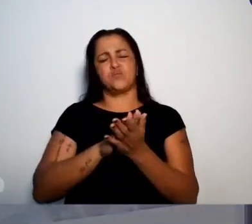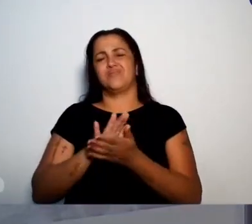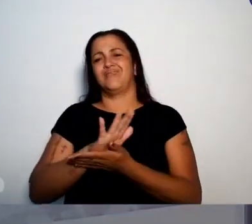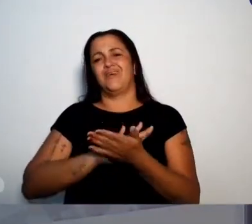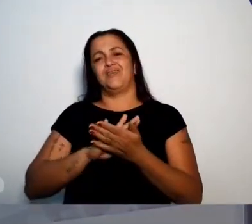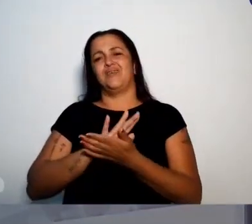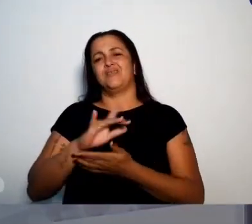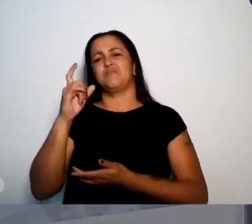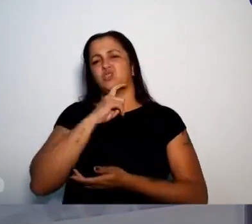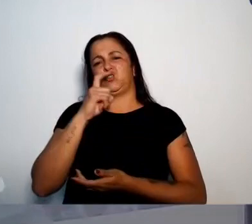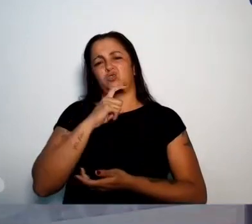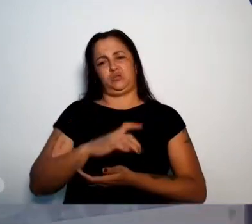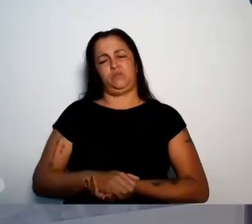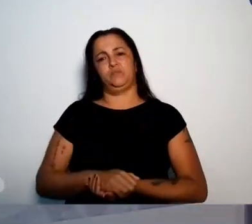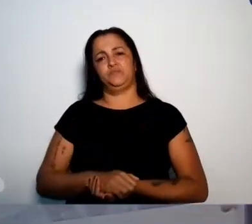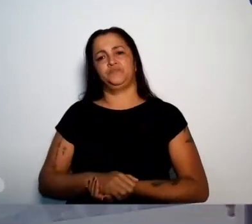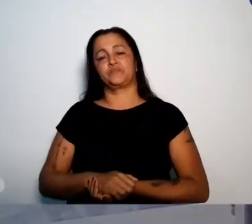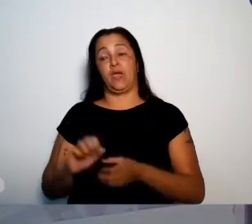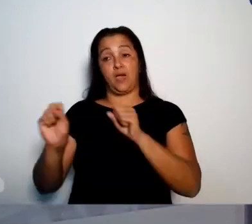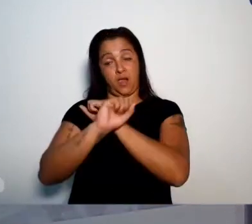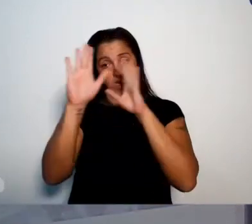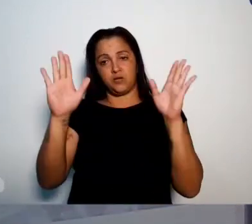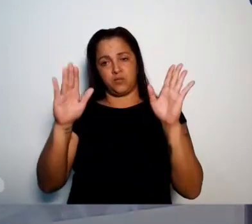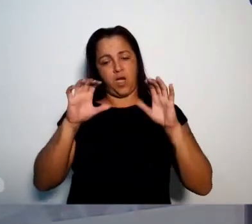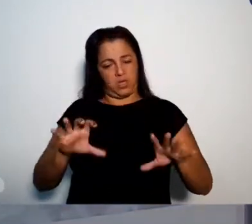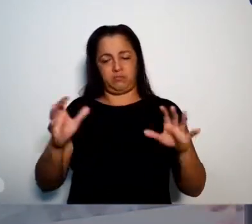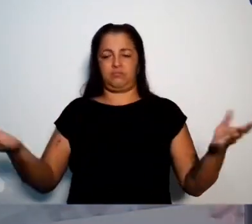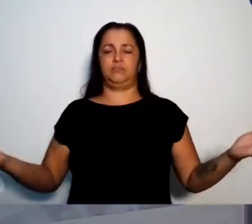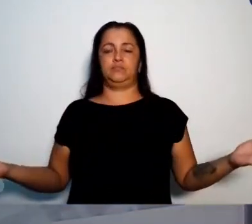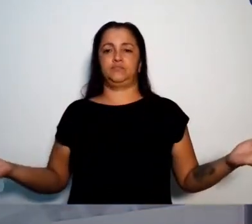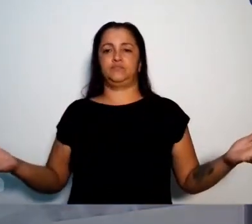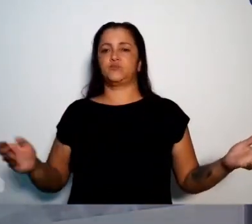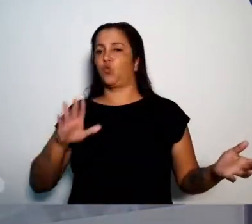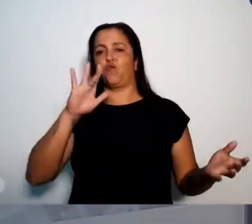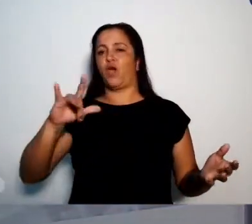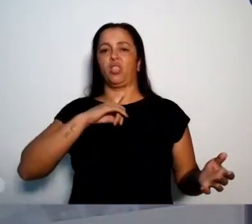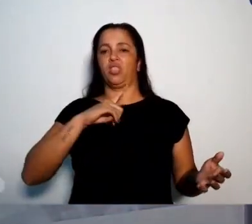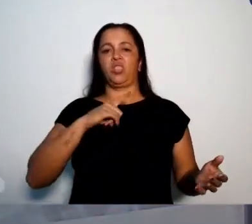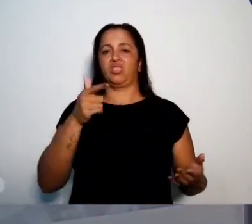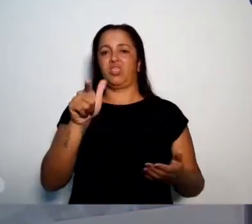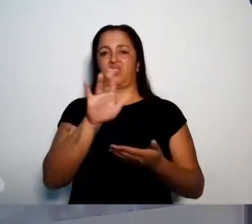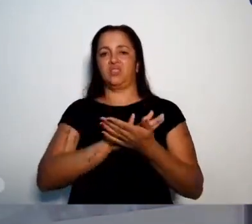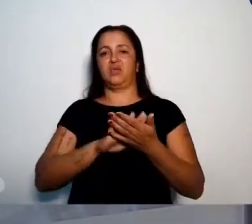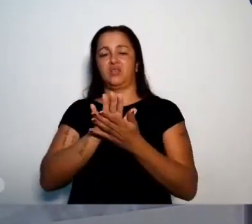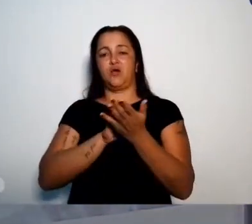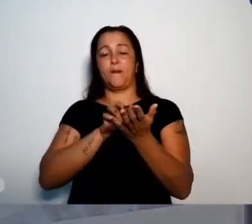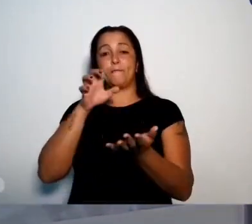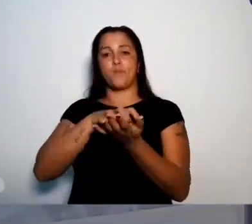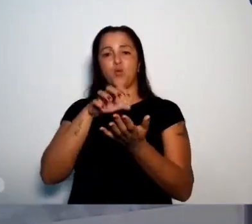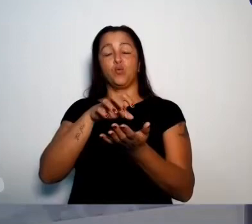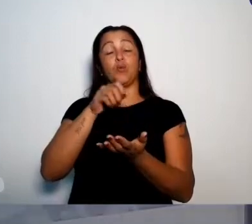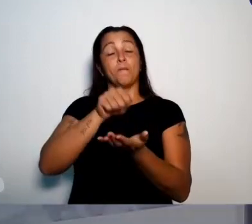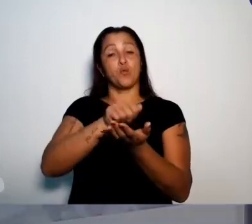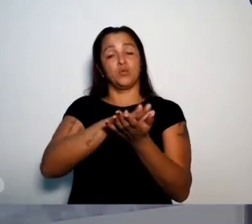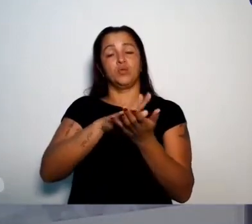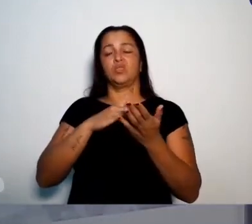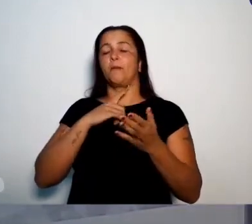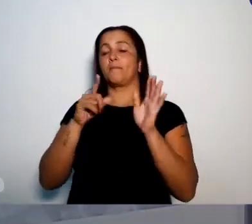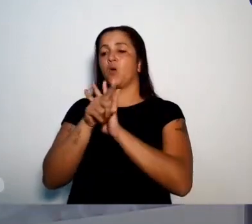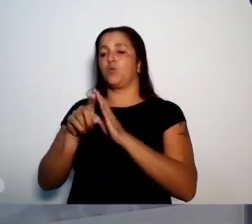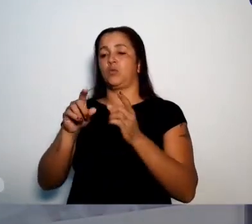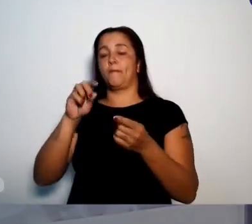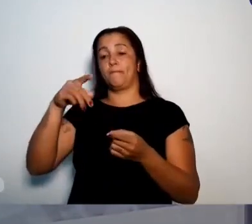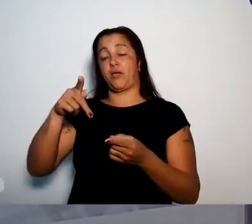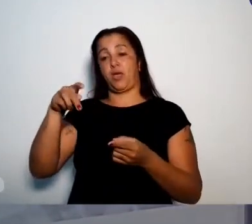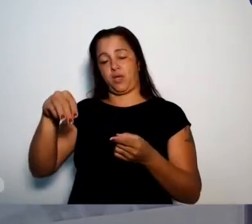mentira. Vamos ser claros isso aqui. Não vai ter punição e não vai ter. Pergunte para a Guarda Municipal, para a Polícia Militar,